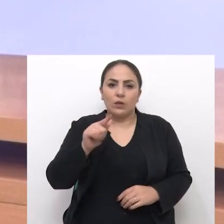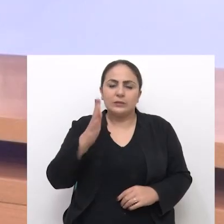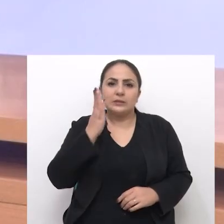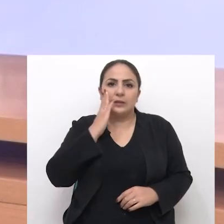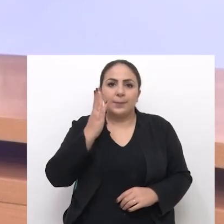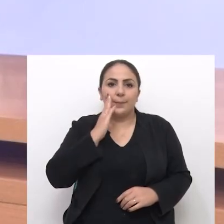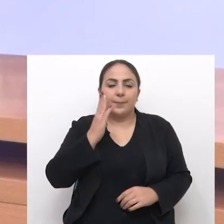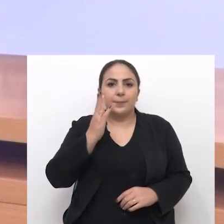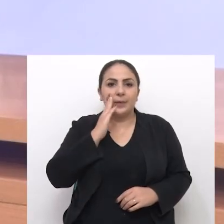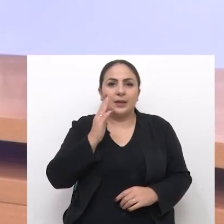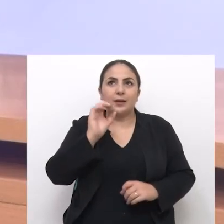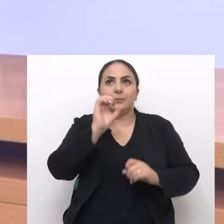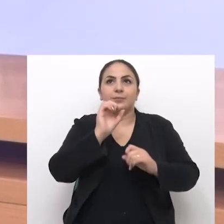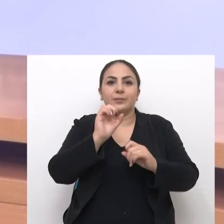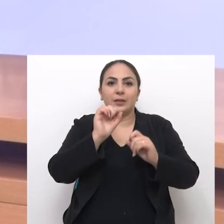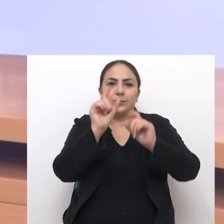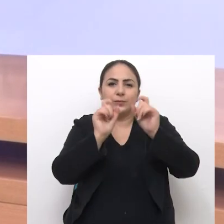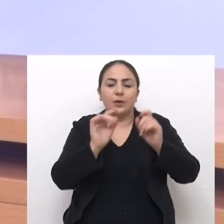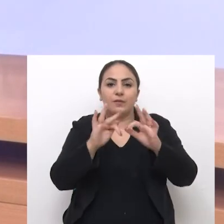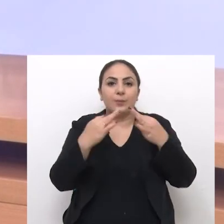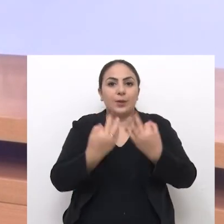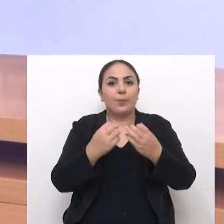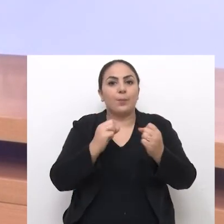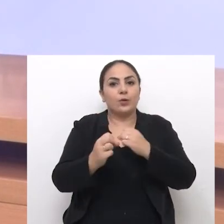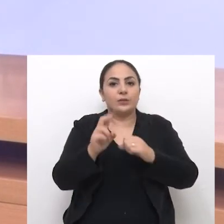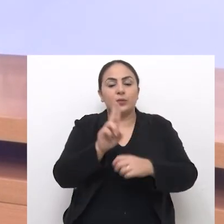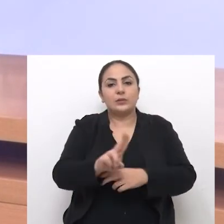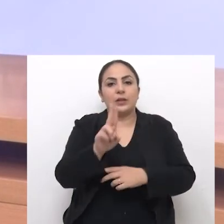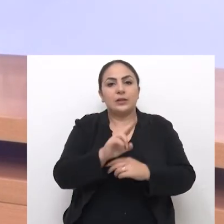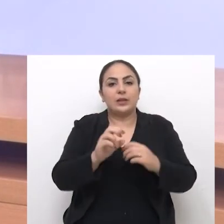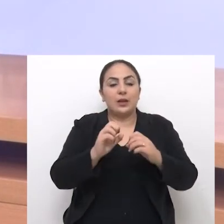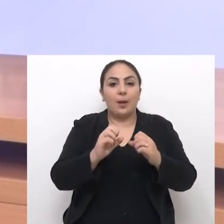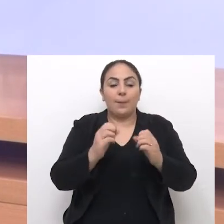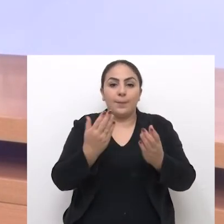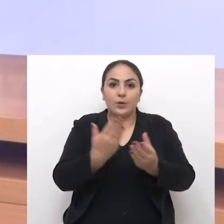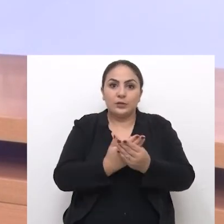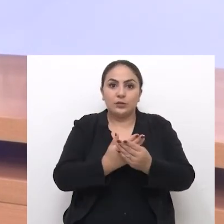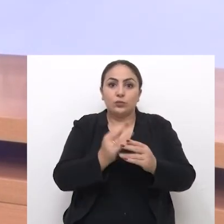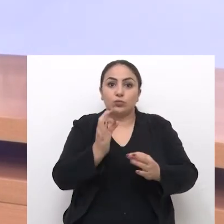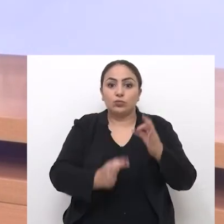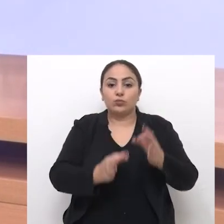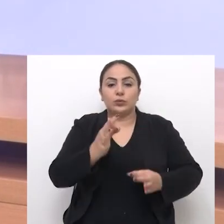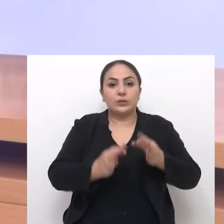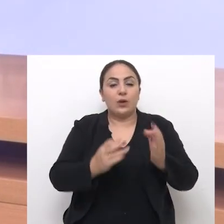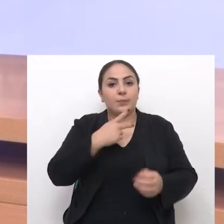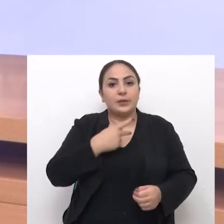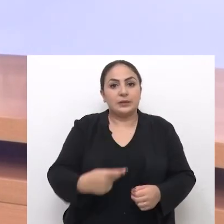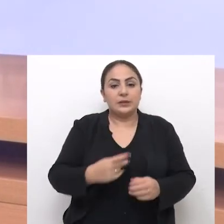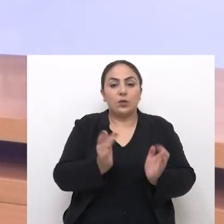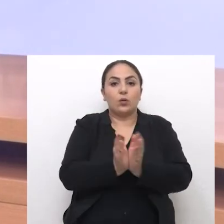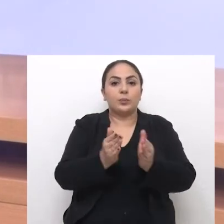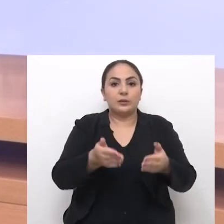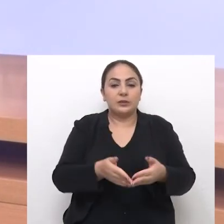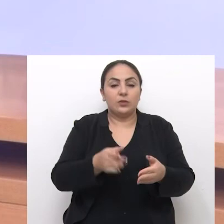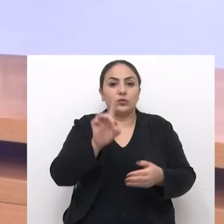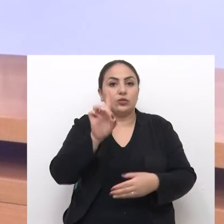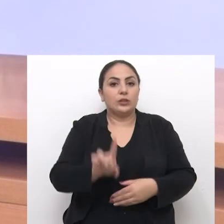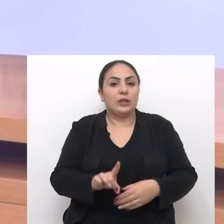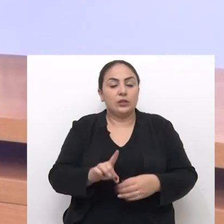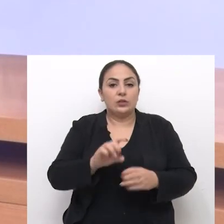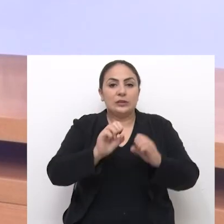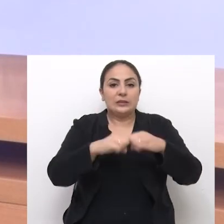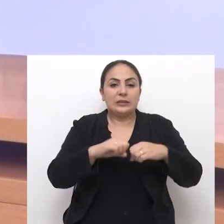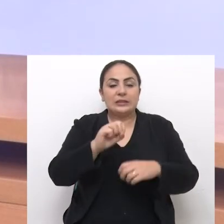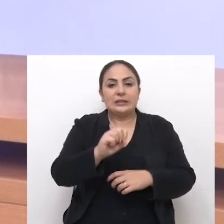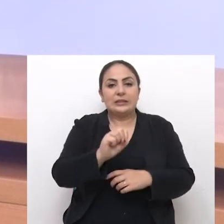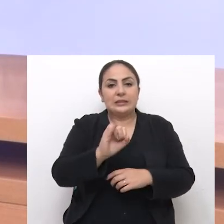Você sabia que as constelações familiares podem ser usadas em processos judiciais? A presidente da Comissão de Direito